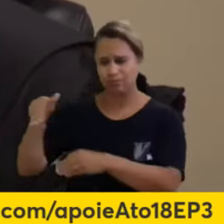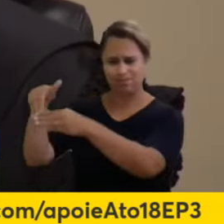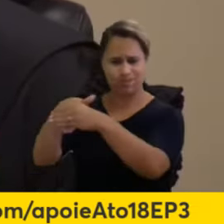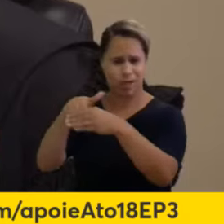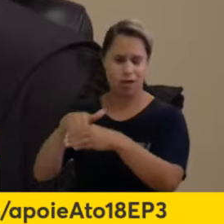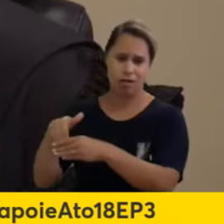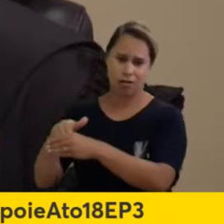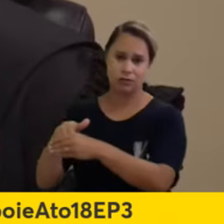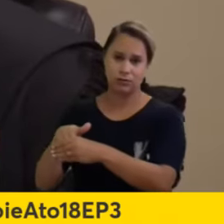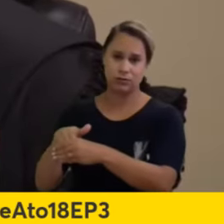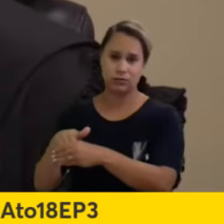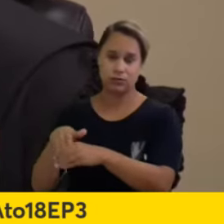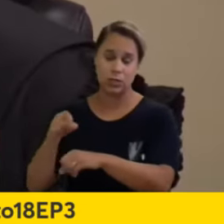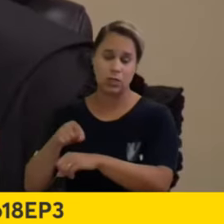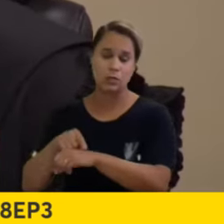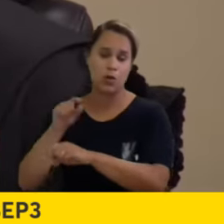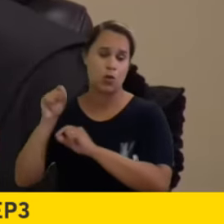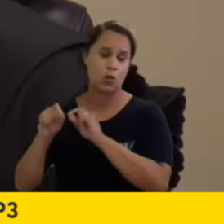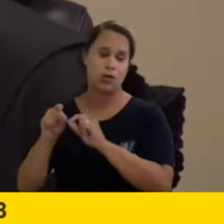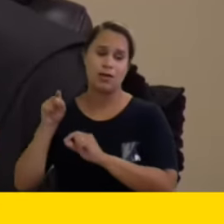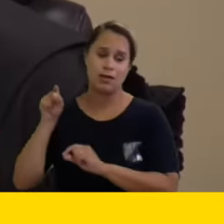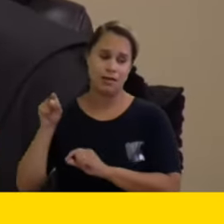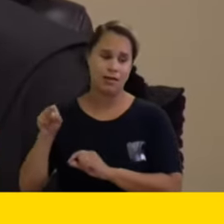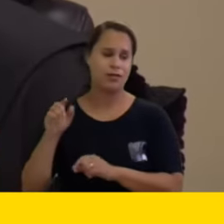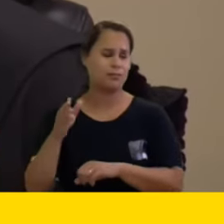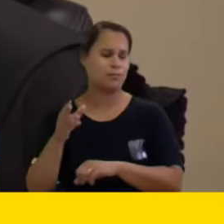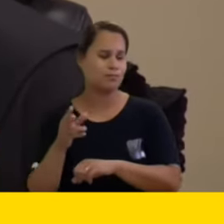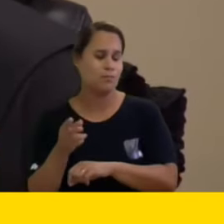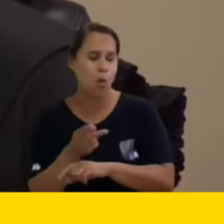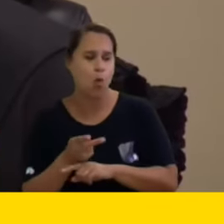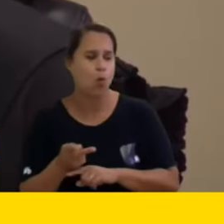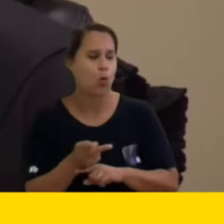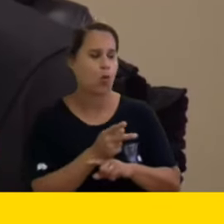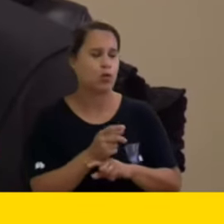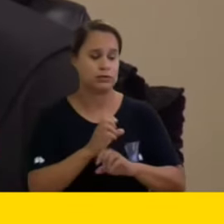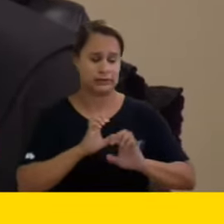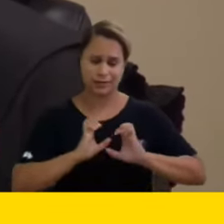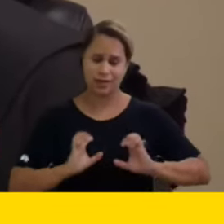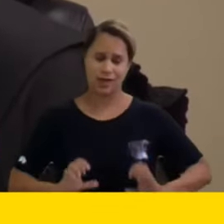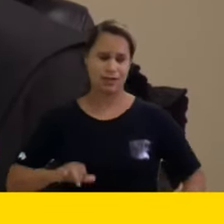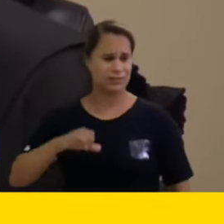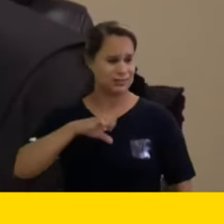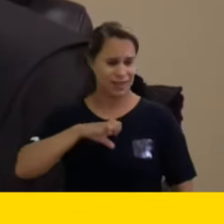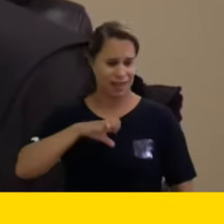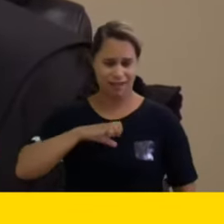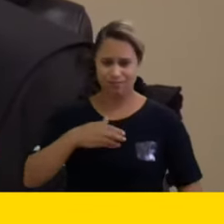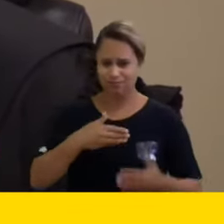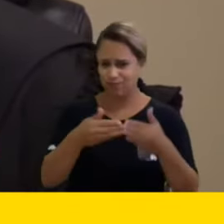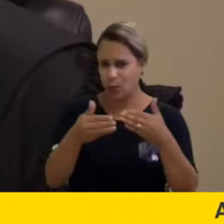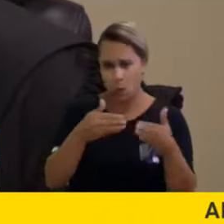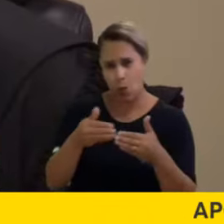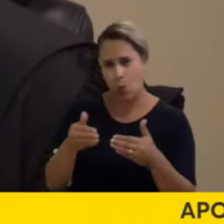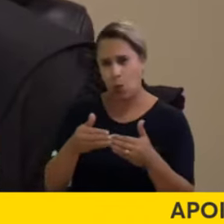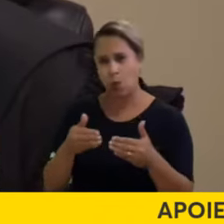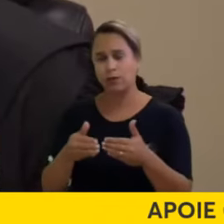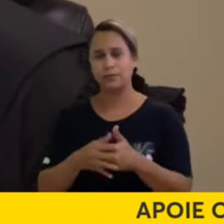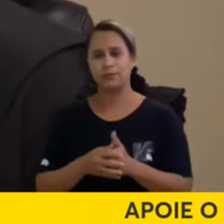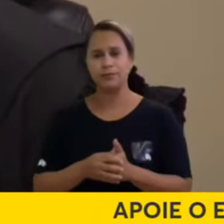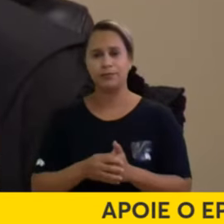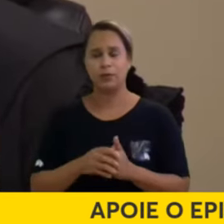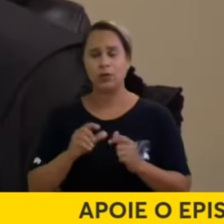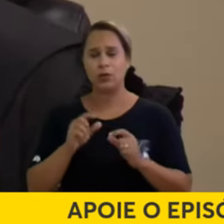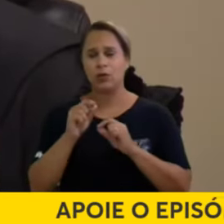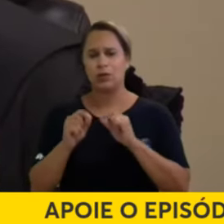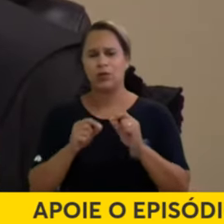determinados momentos contudo elas despontam na busca atônita de uma ética qualquer ética o que ir irremediavelmente nos